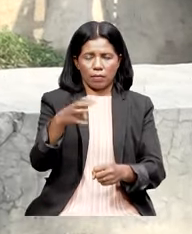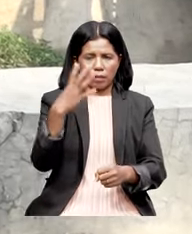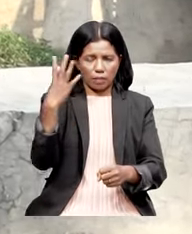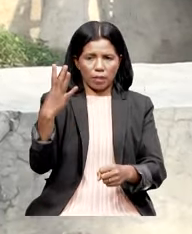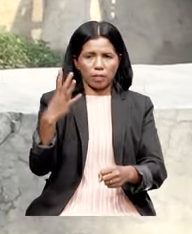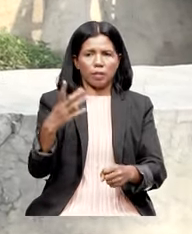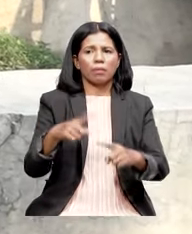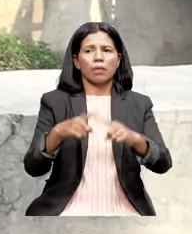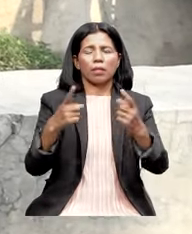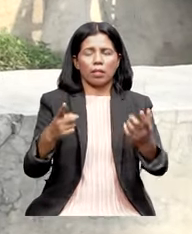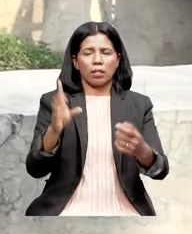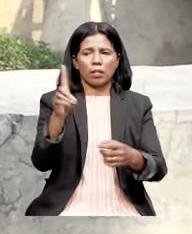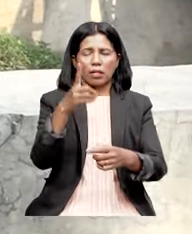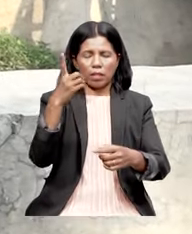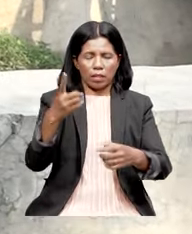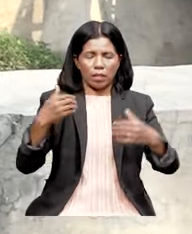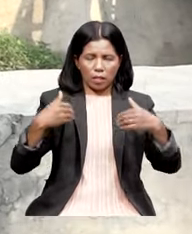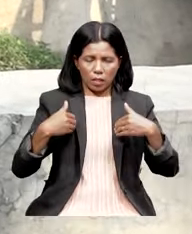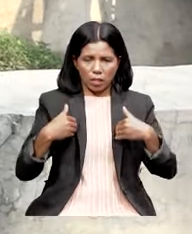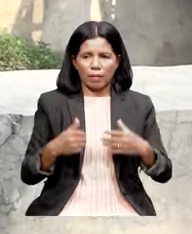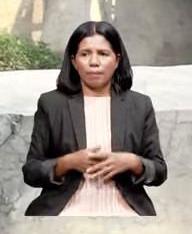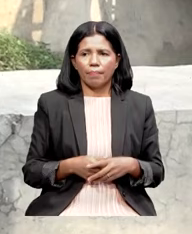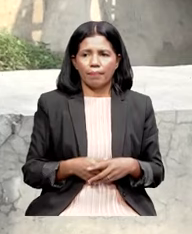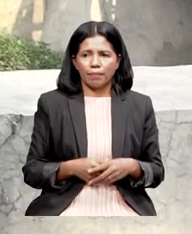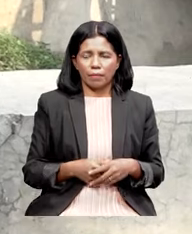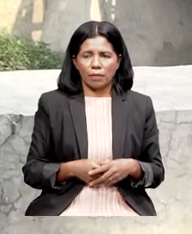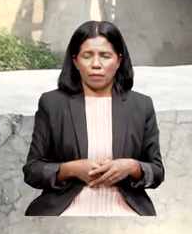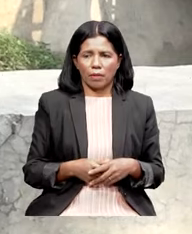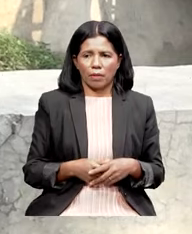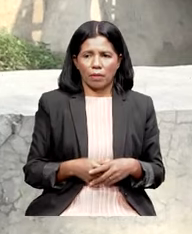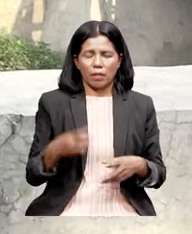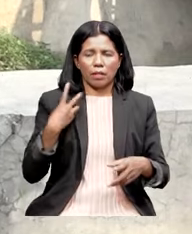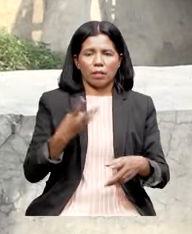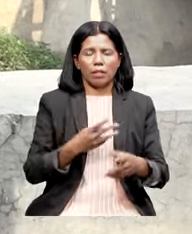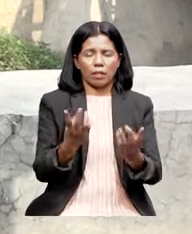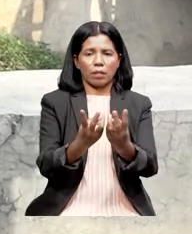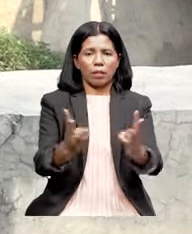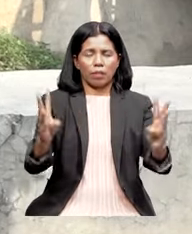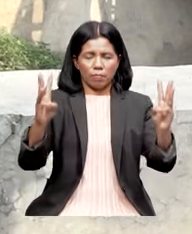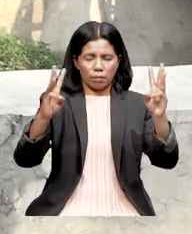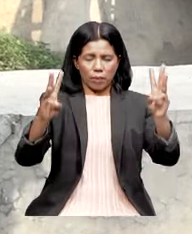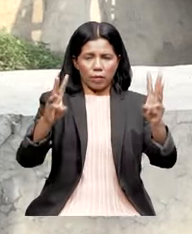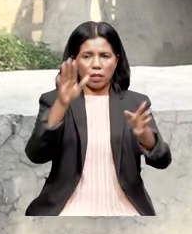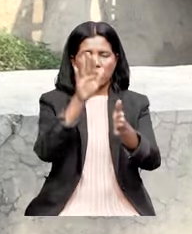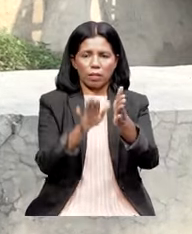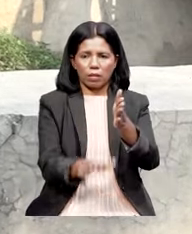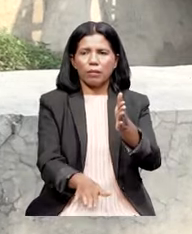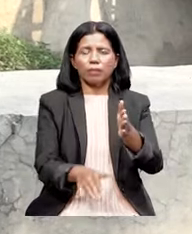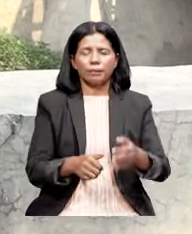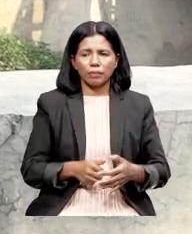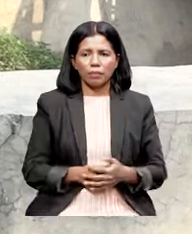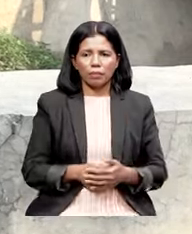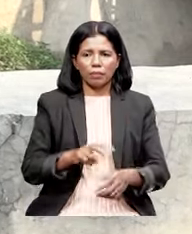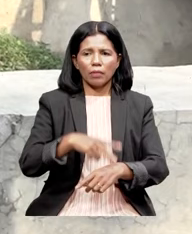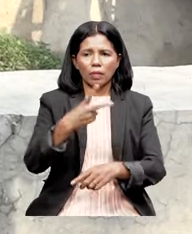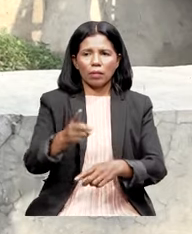be onde resan já acontecimento ira kata ite nia moro proteção né, nia